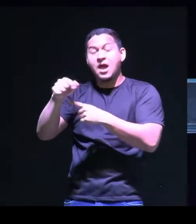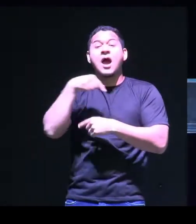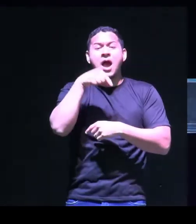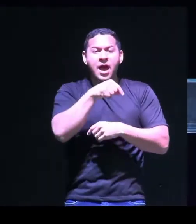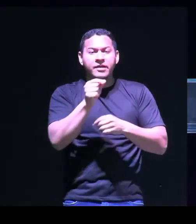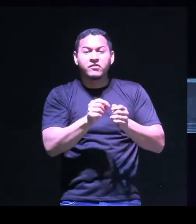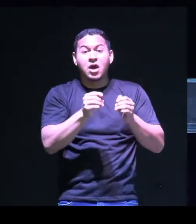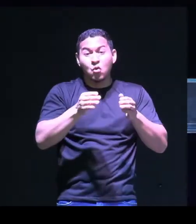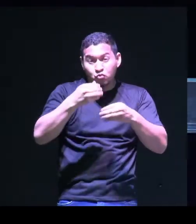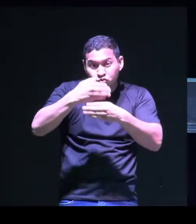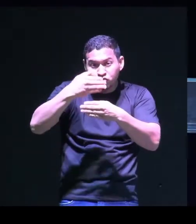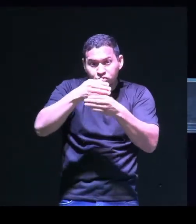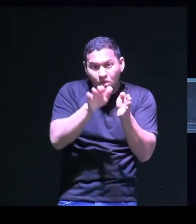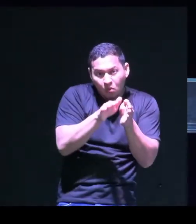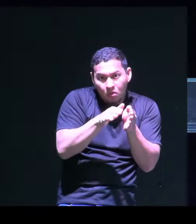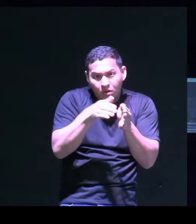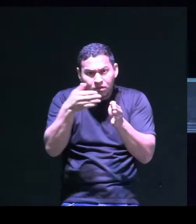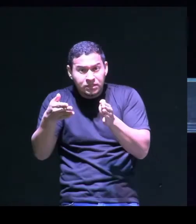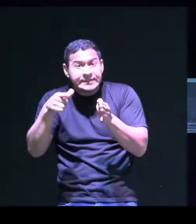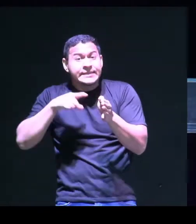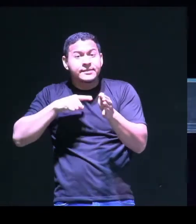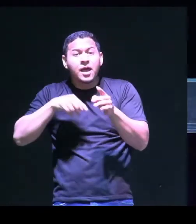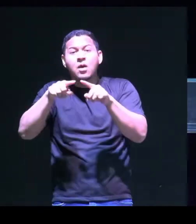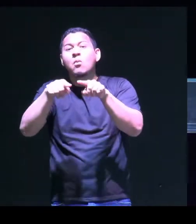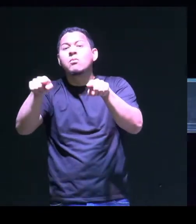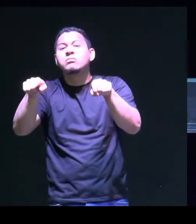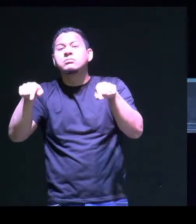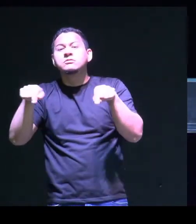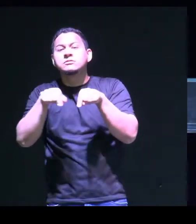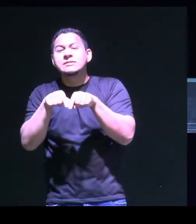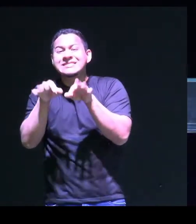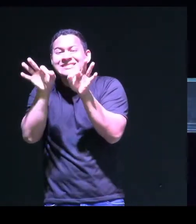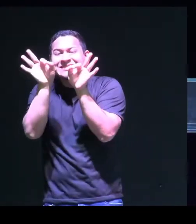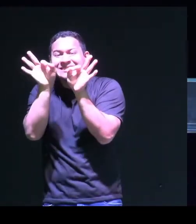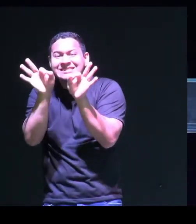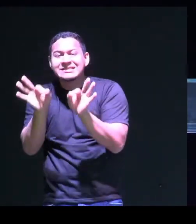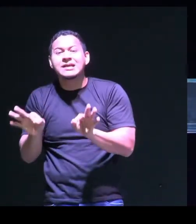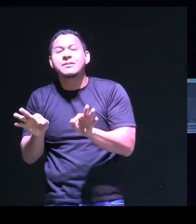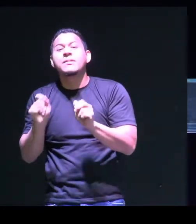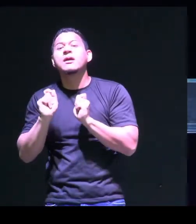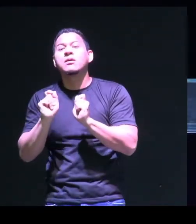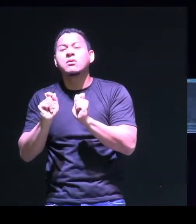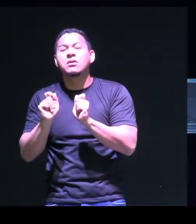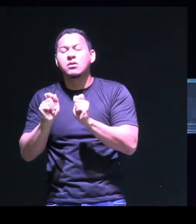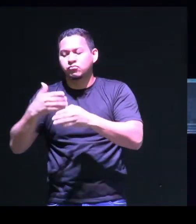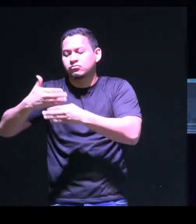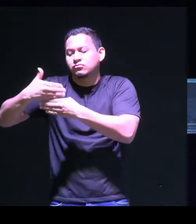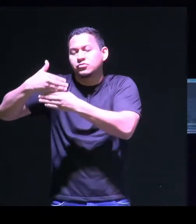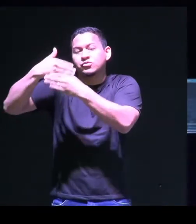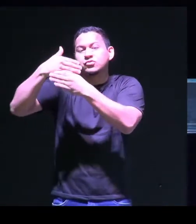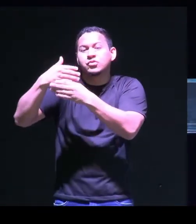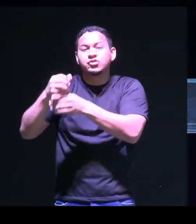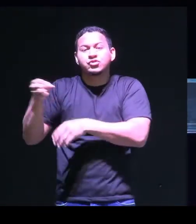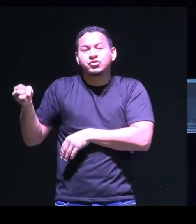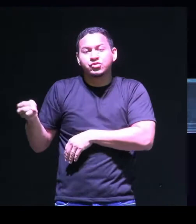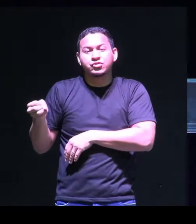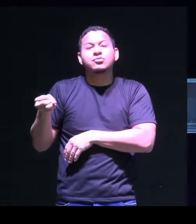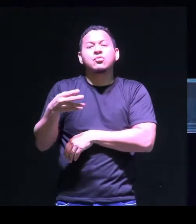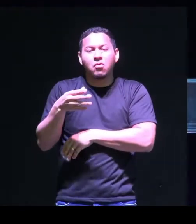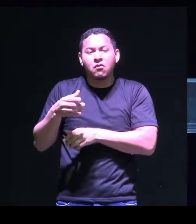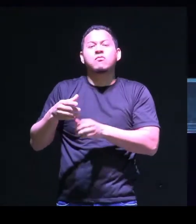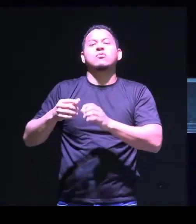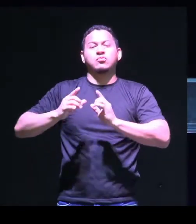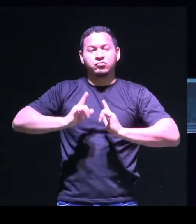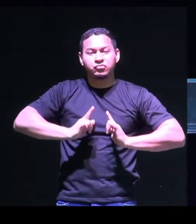ser construído de novo, tem um espaço que dá exatamente para construir o templo, porque o Domo da Rocha, que é